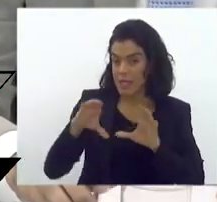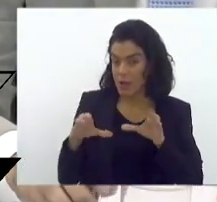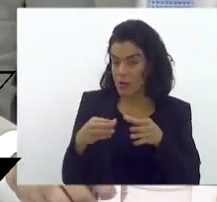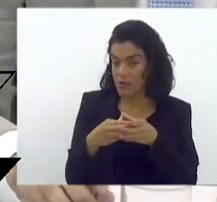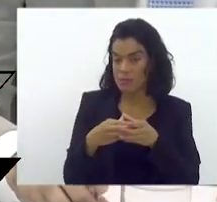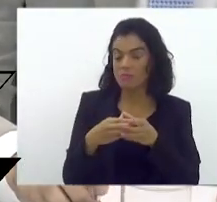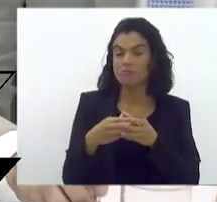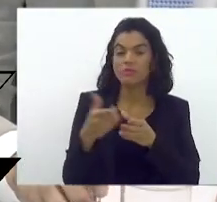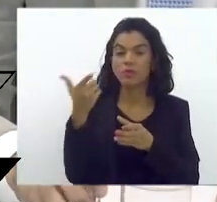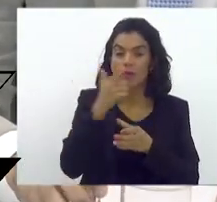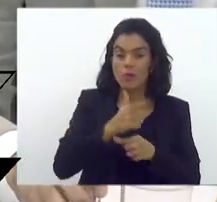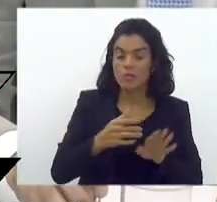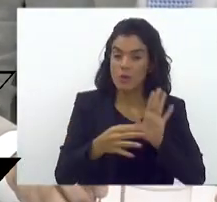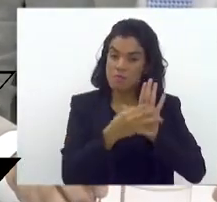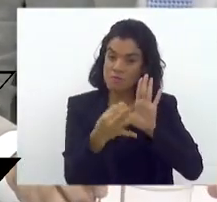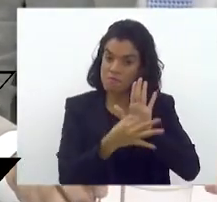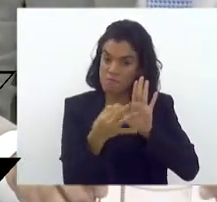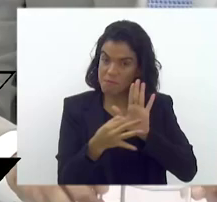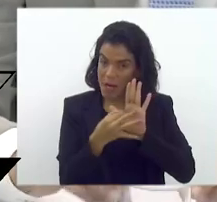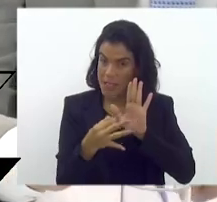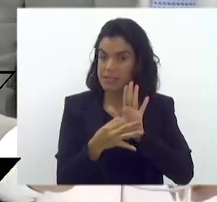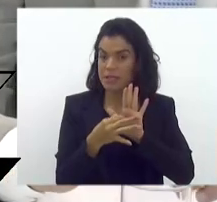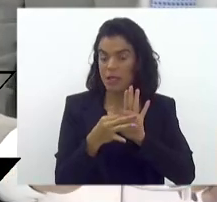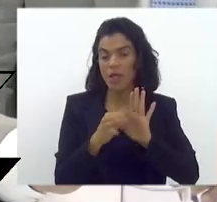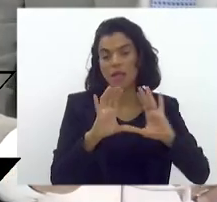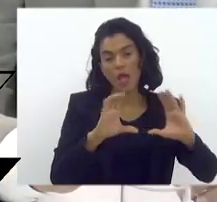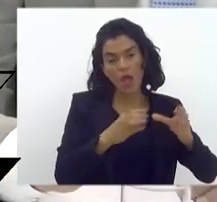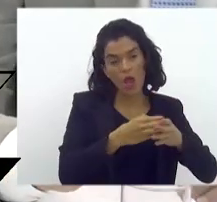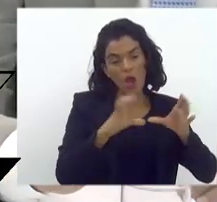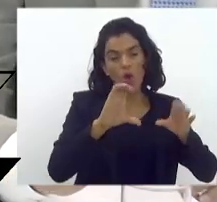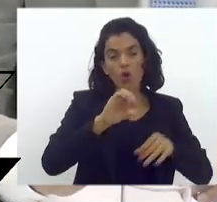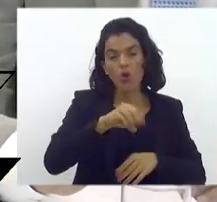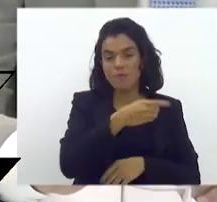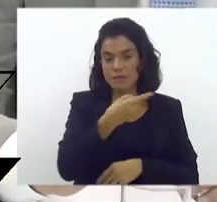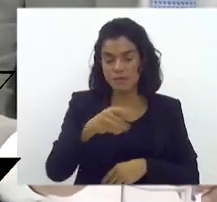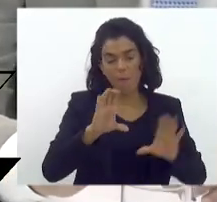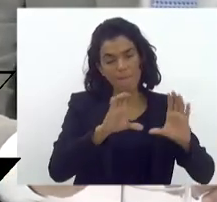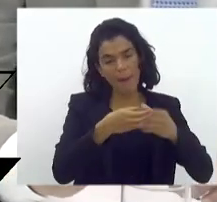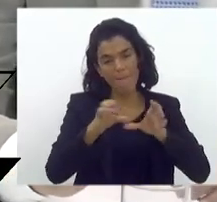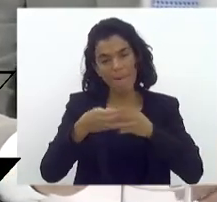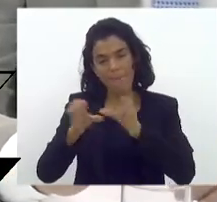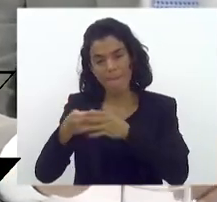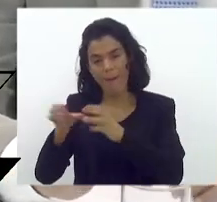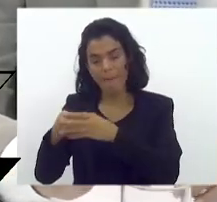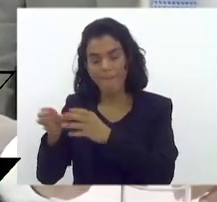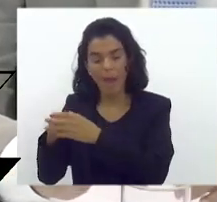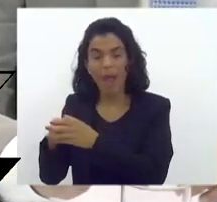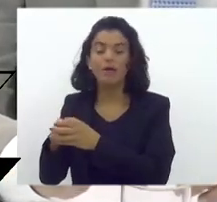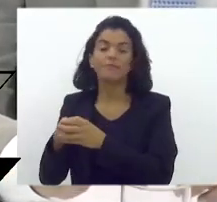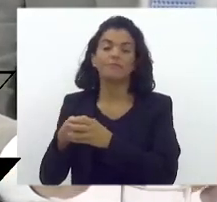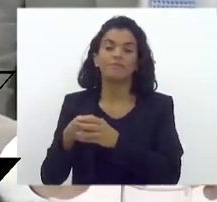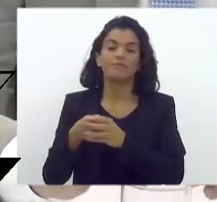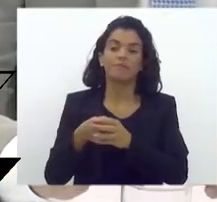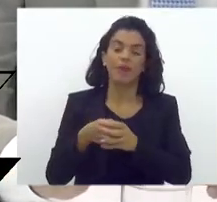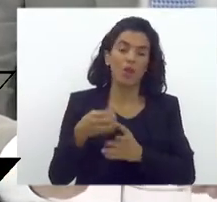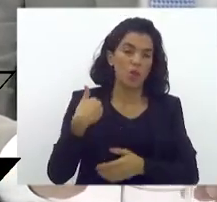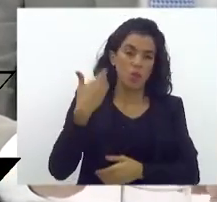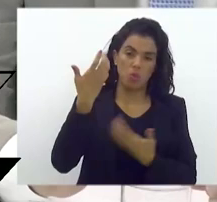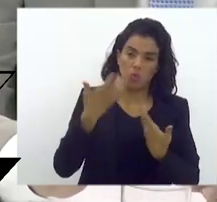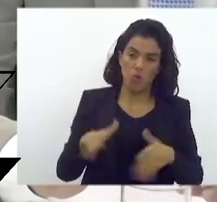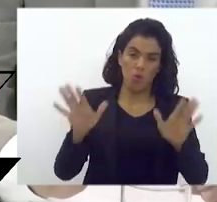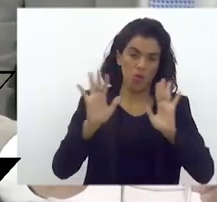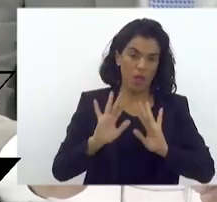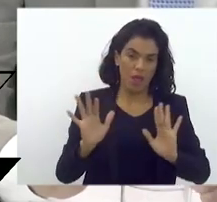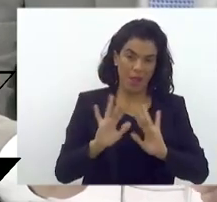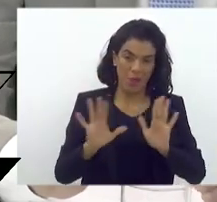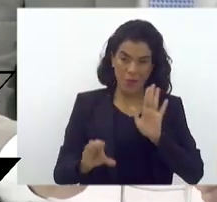um parecer conjunto, de repente, de todas as comissões envolvidas no debate. E aí, deputado, eu não quero fazer emenda,